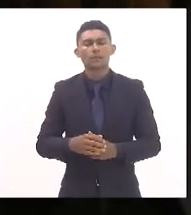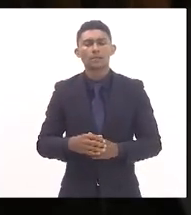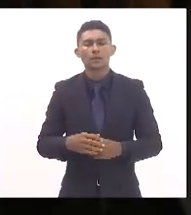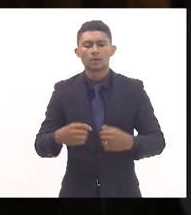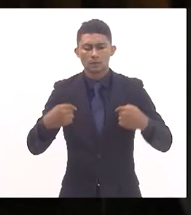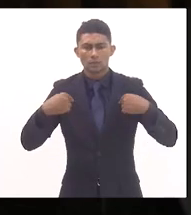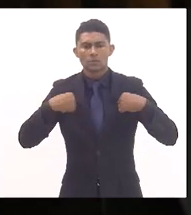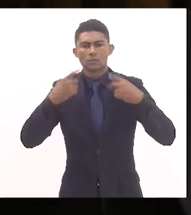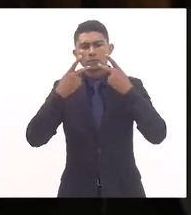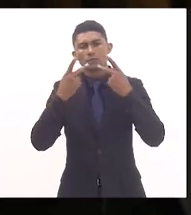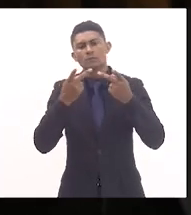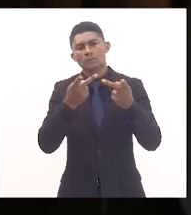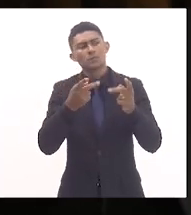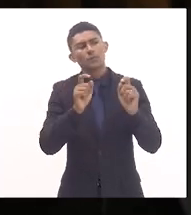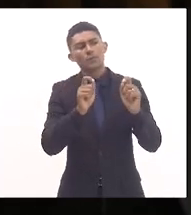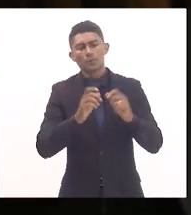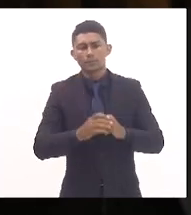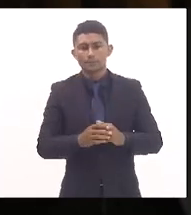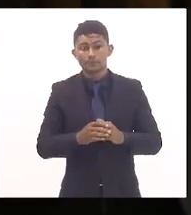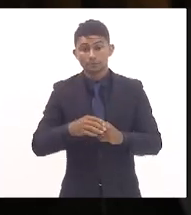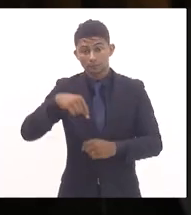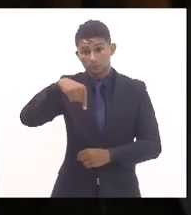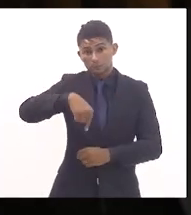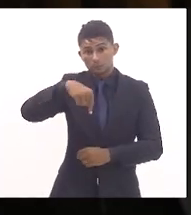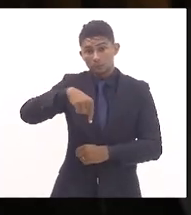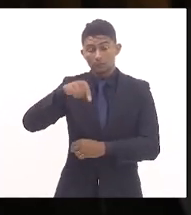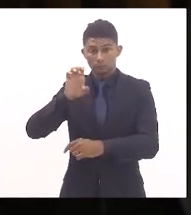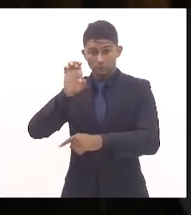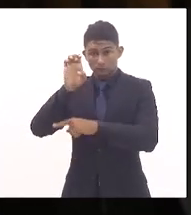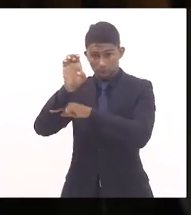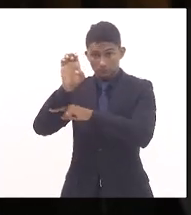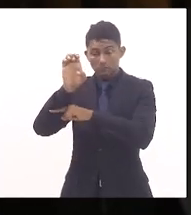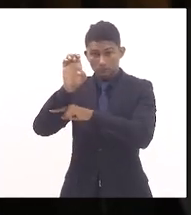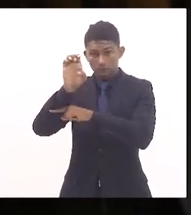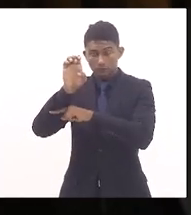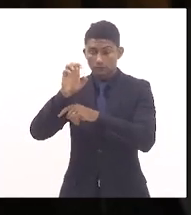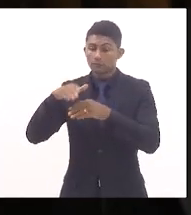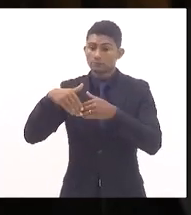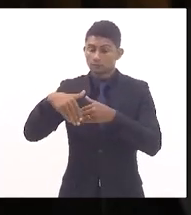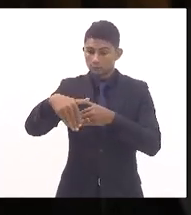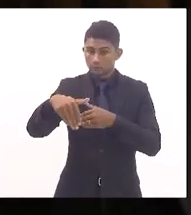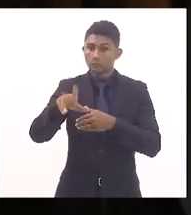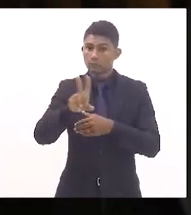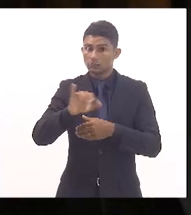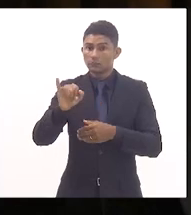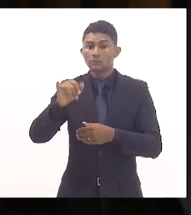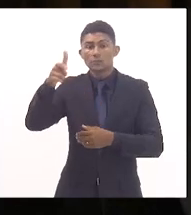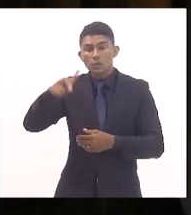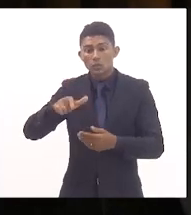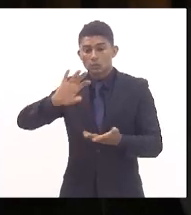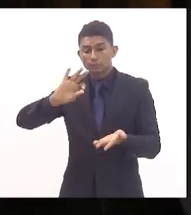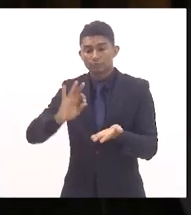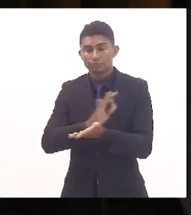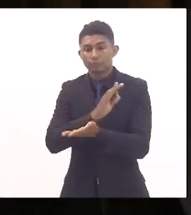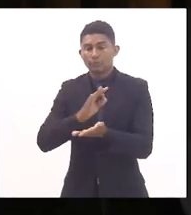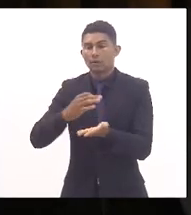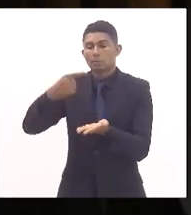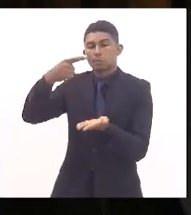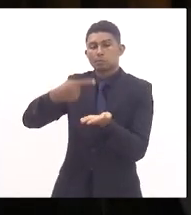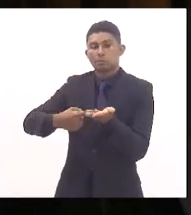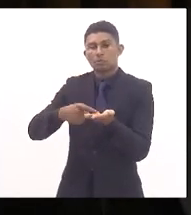dizer a vossa excelência que o Estado está prestes a assinar um novo regime de recuperação